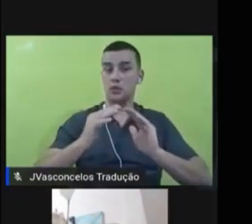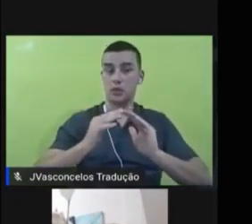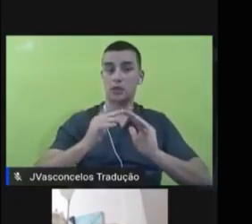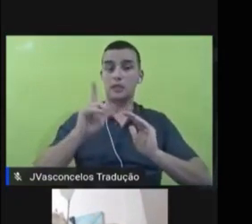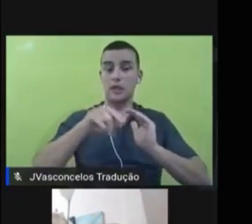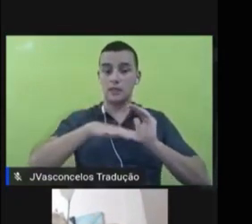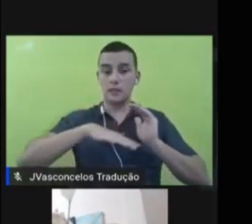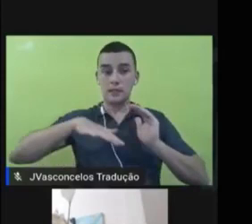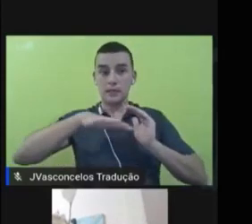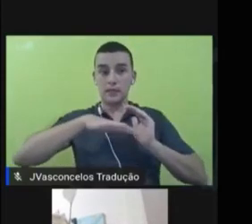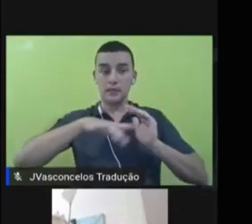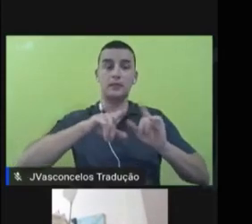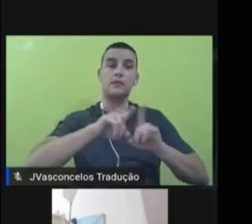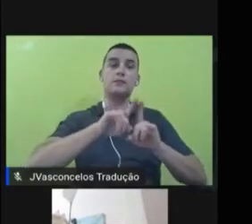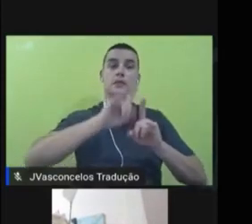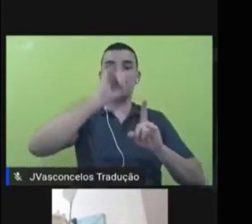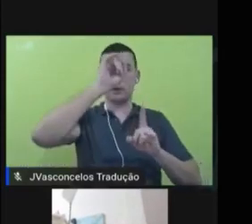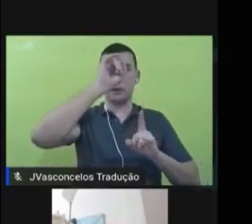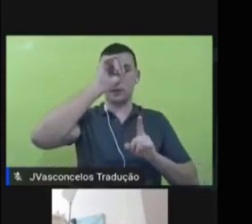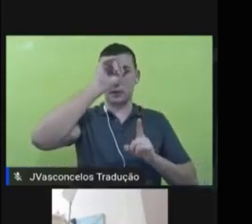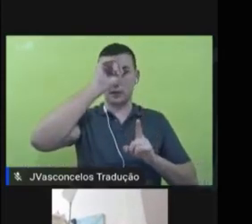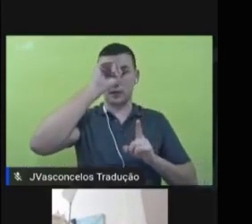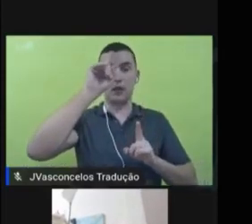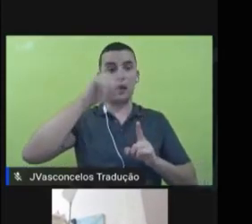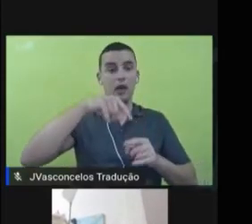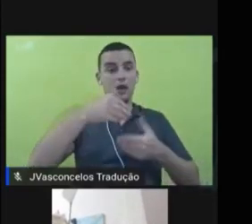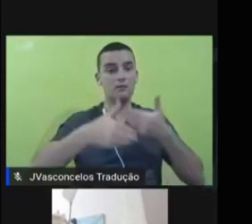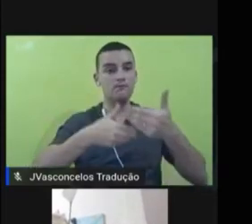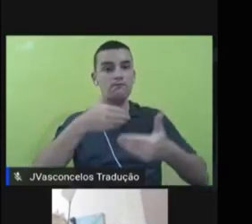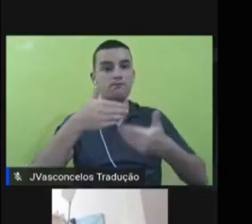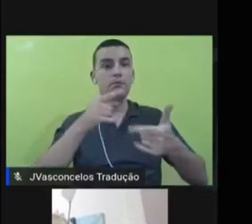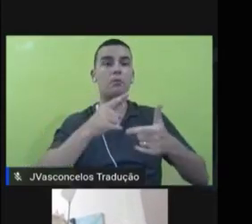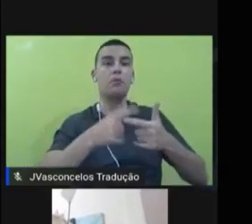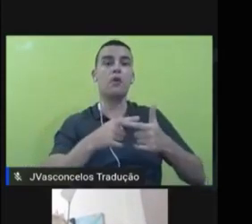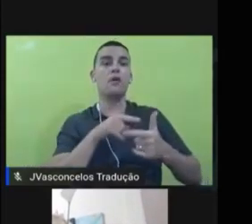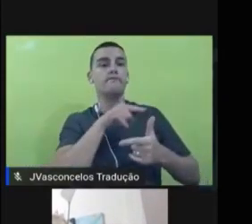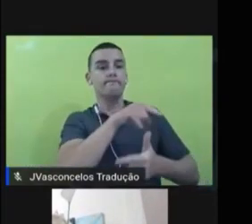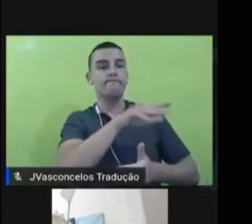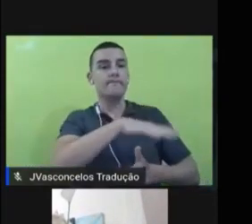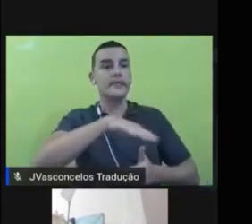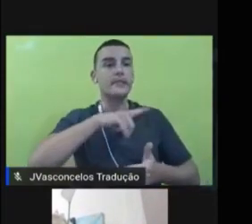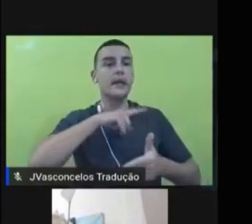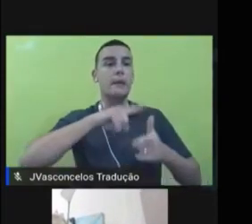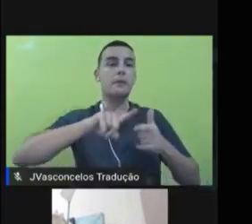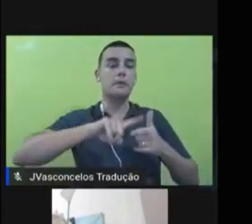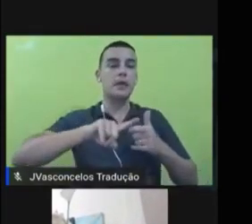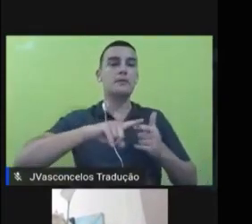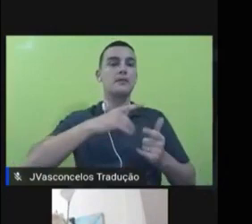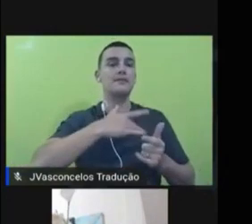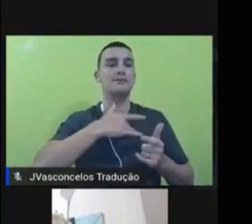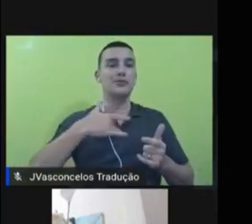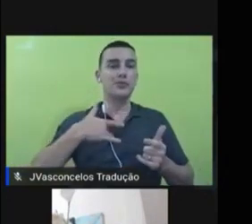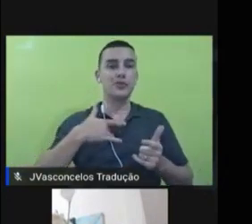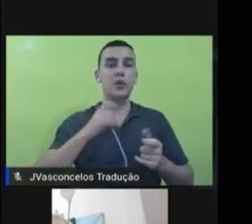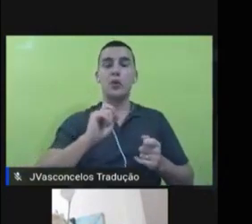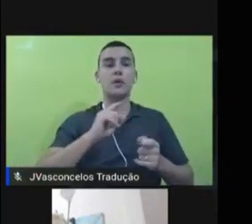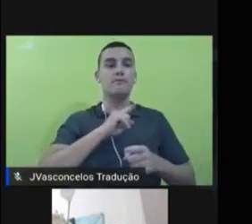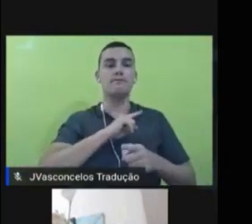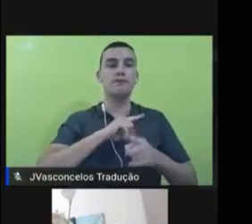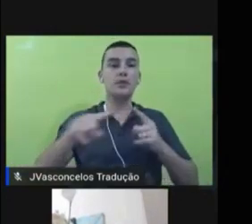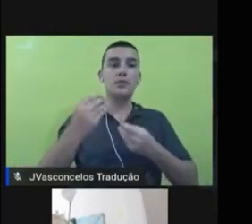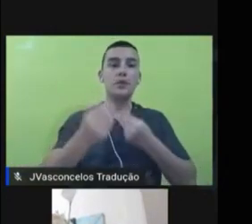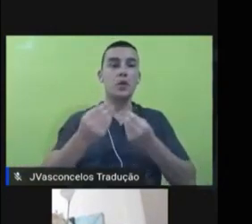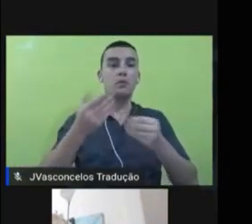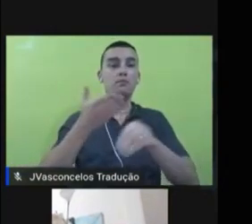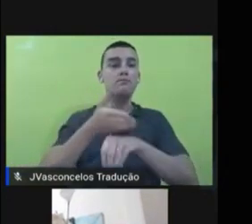ambiente hospitalar, decorrente de problema de saúde, que impossibilite o educando de frequentar a escola ou